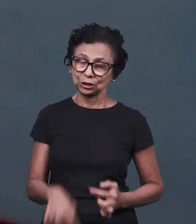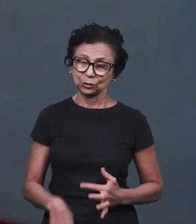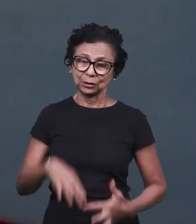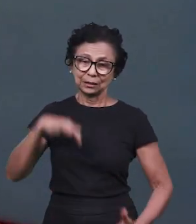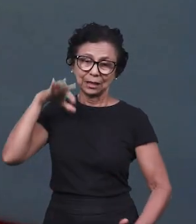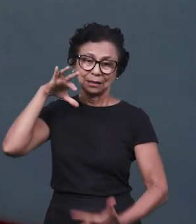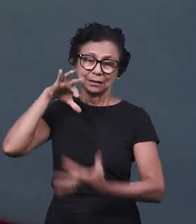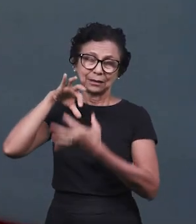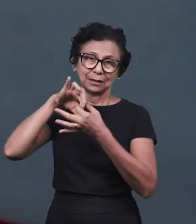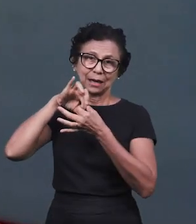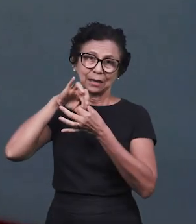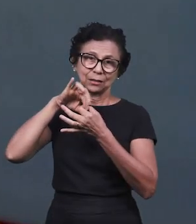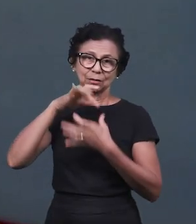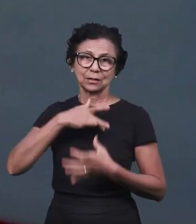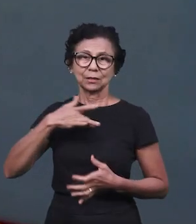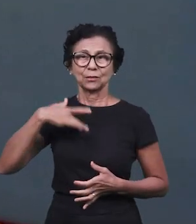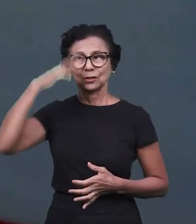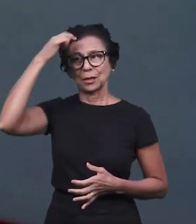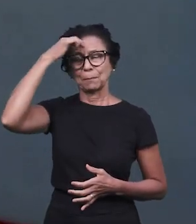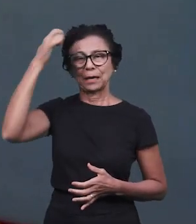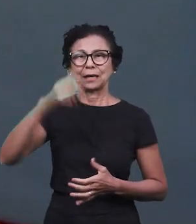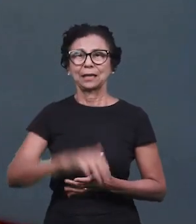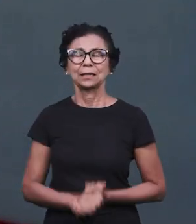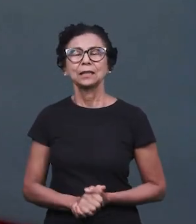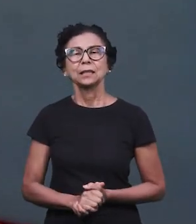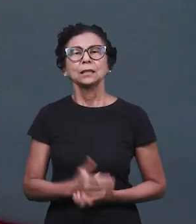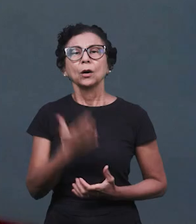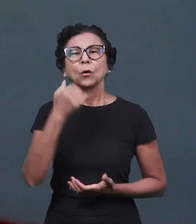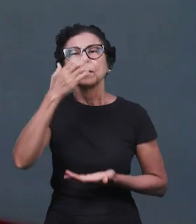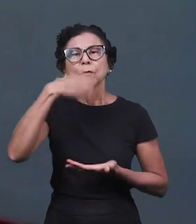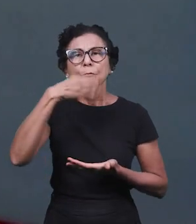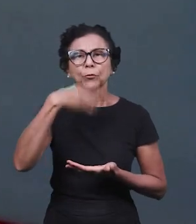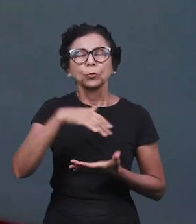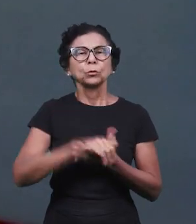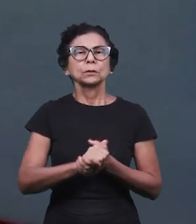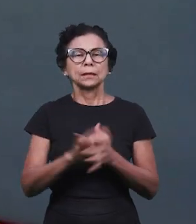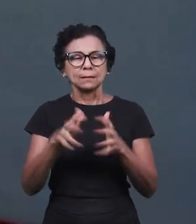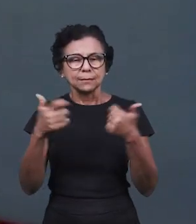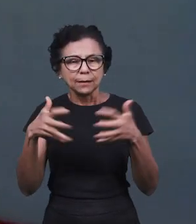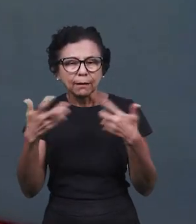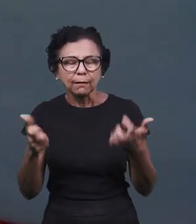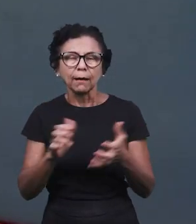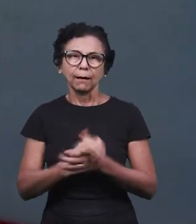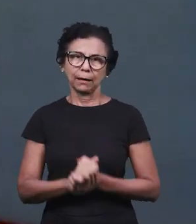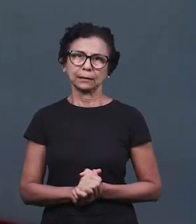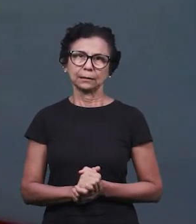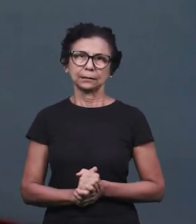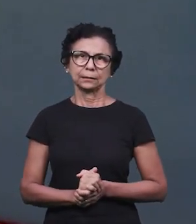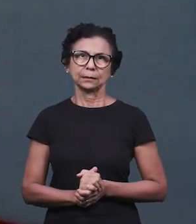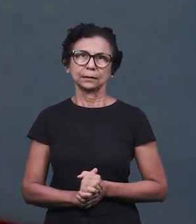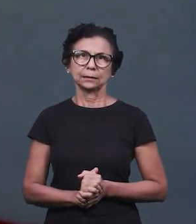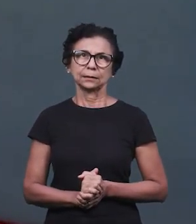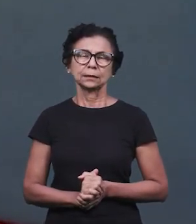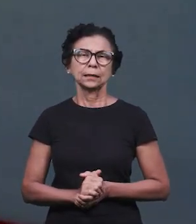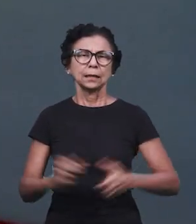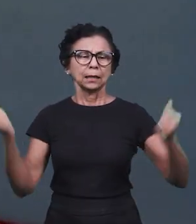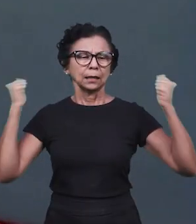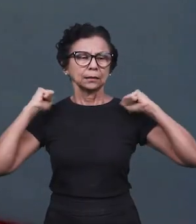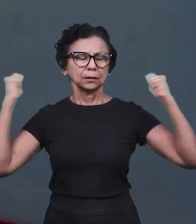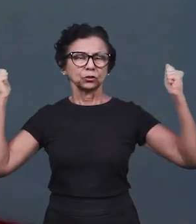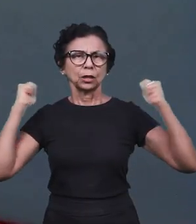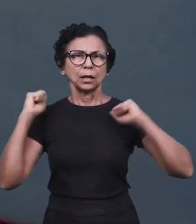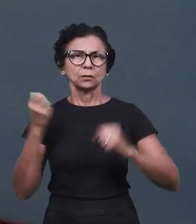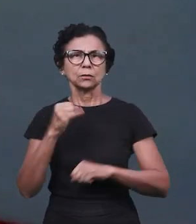frutas, atividade física, cuidar do seu colesterol, do seu triglicerídeo, cuidar das morbidades, se você é hipertenso, se